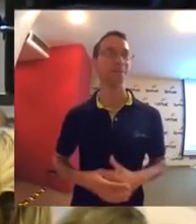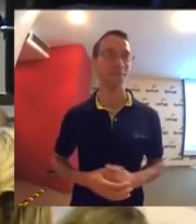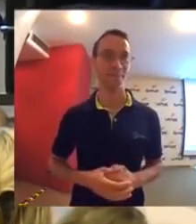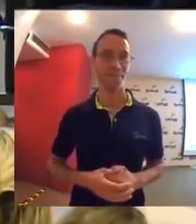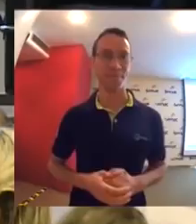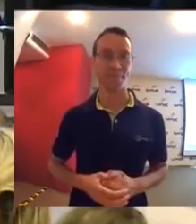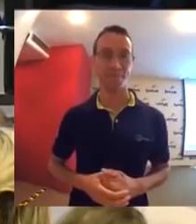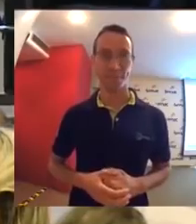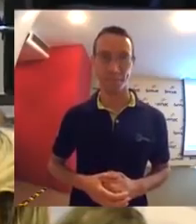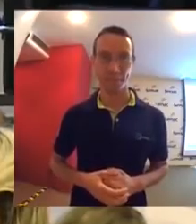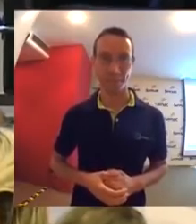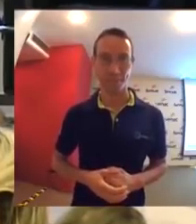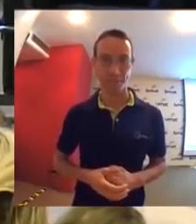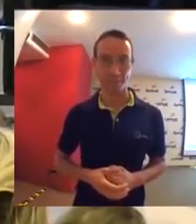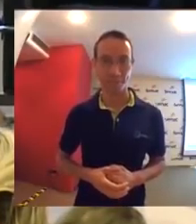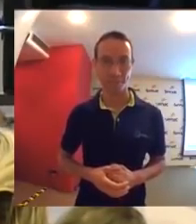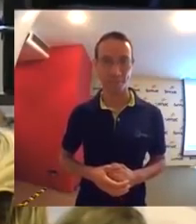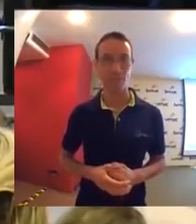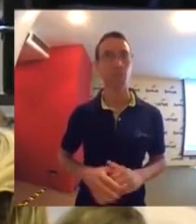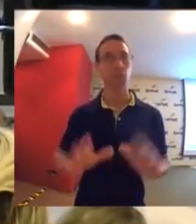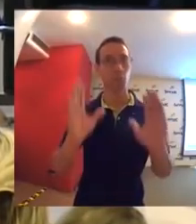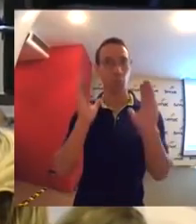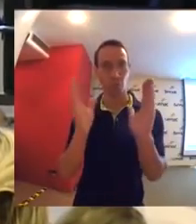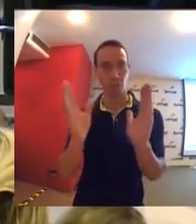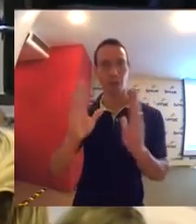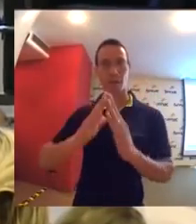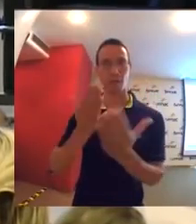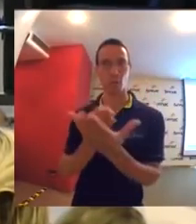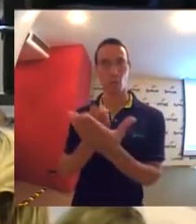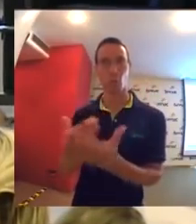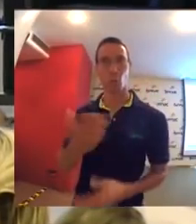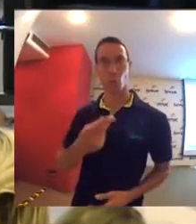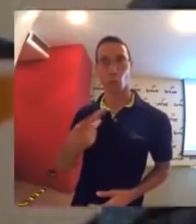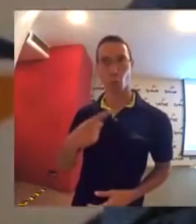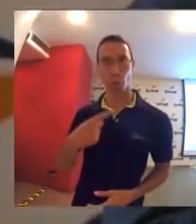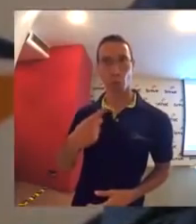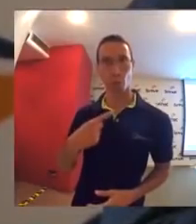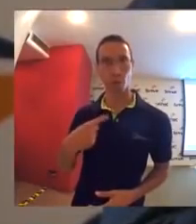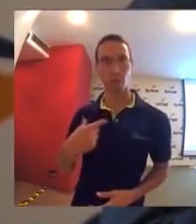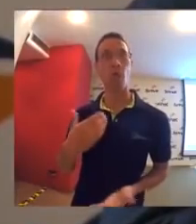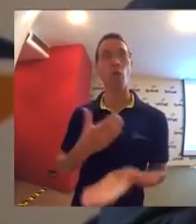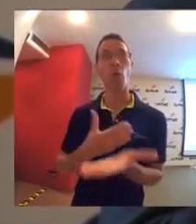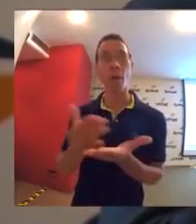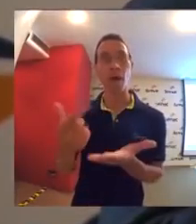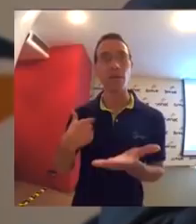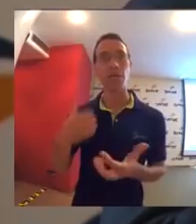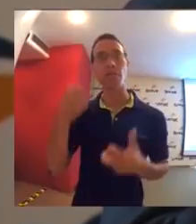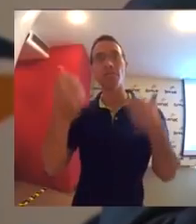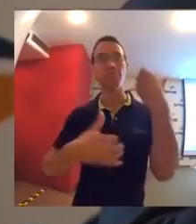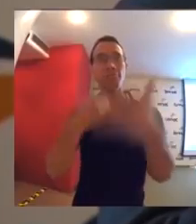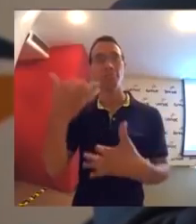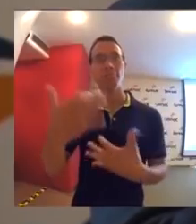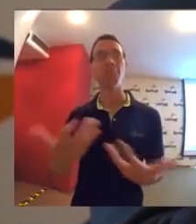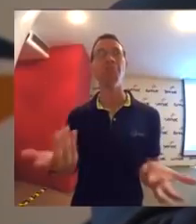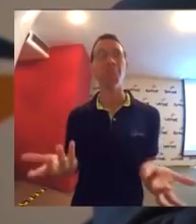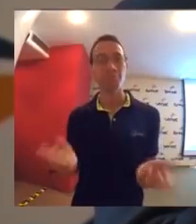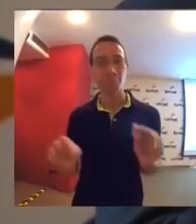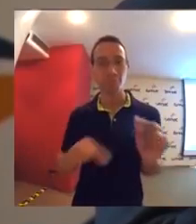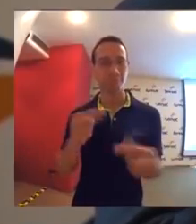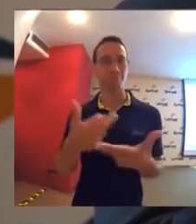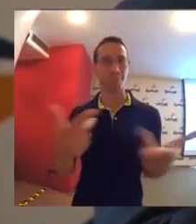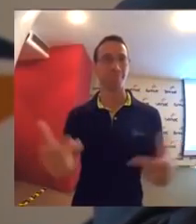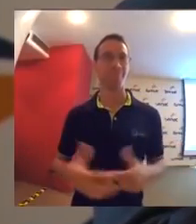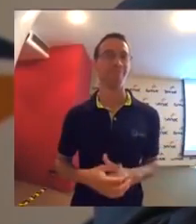E, portanto, quem já esteve comigo sabe como eu começo. Eu começo perguntando o que é que querem saber. Se houver alguma